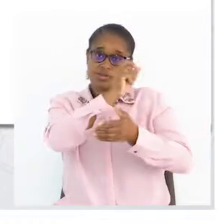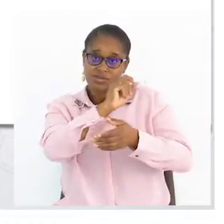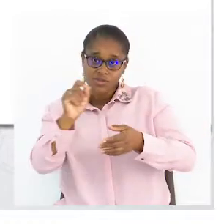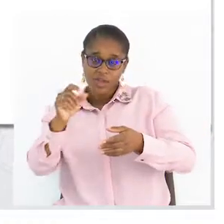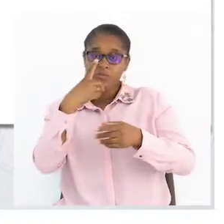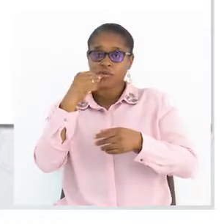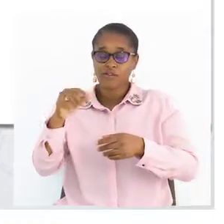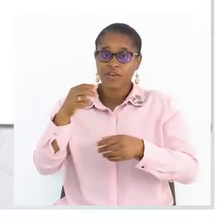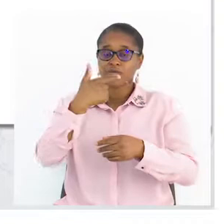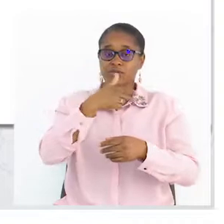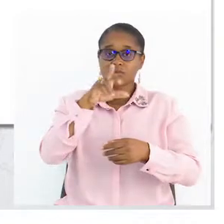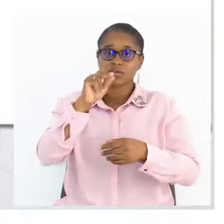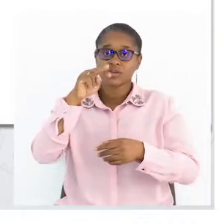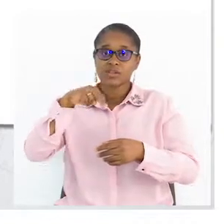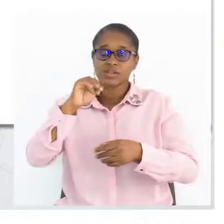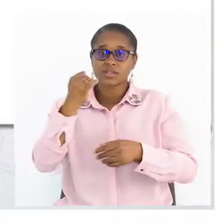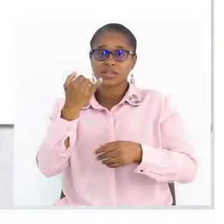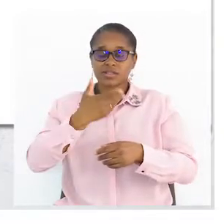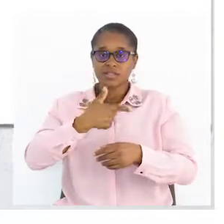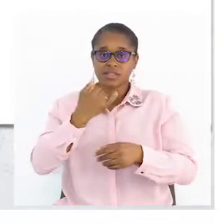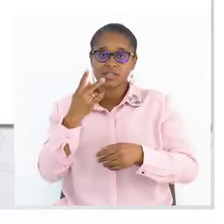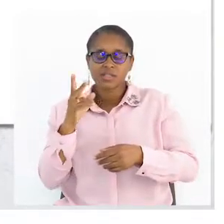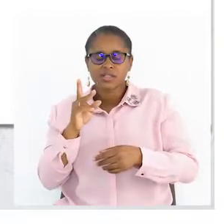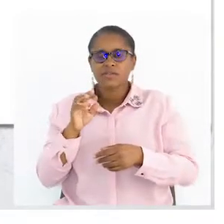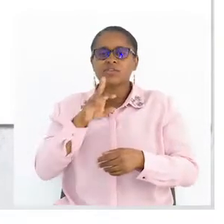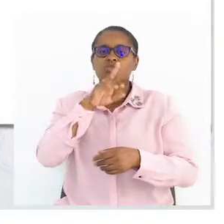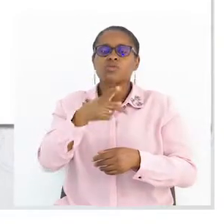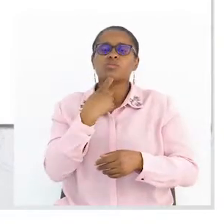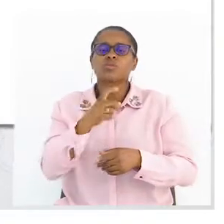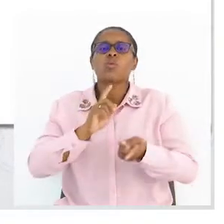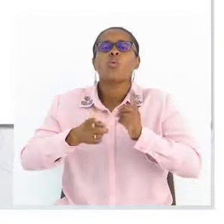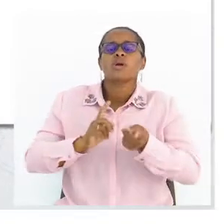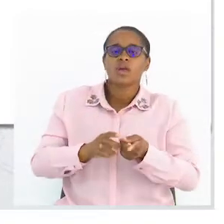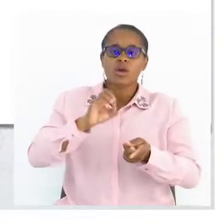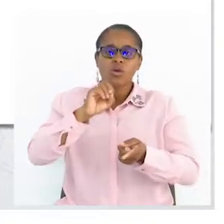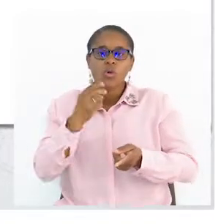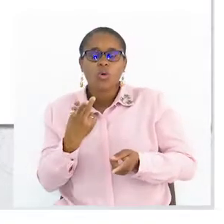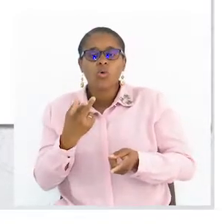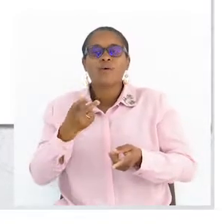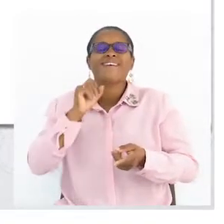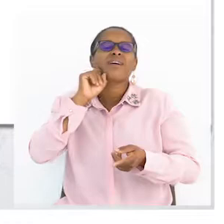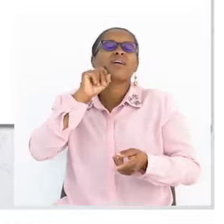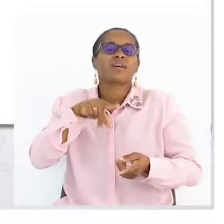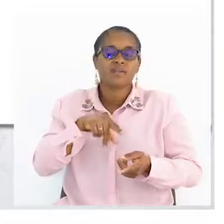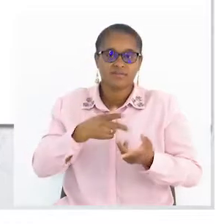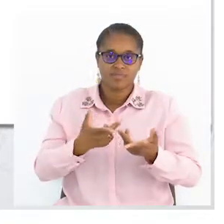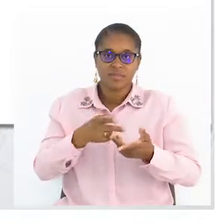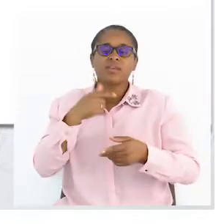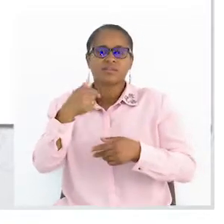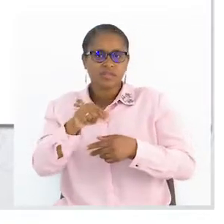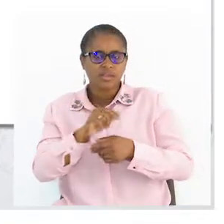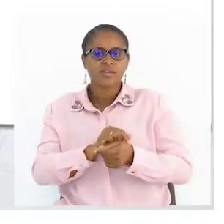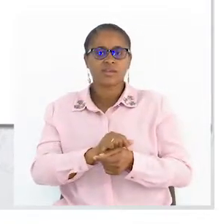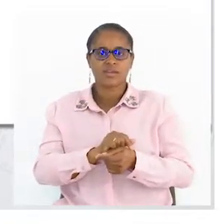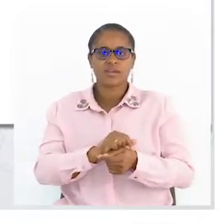verbo transitivo, responde à pergunta o que ou então quem e desempenha a função